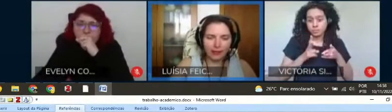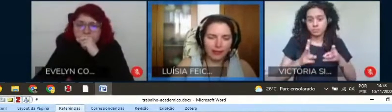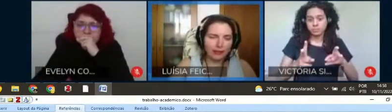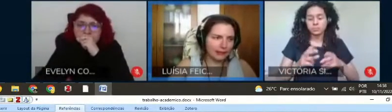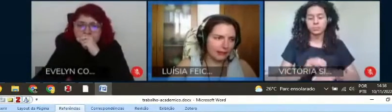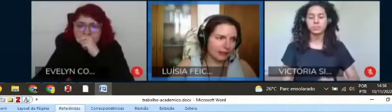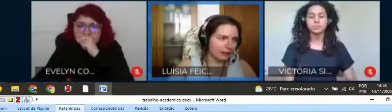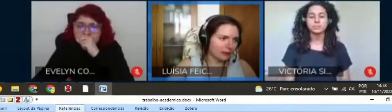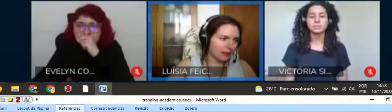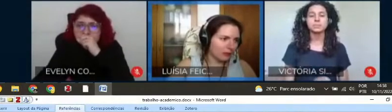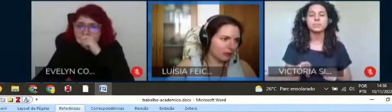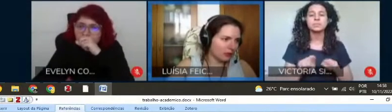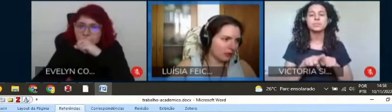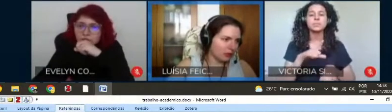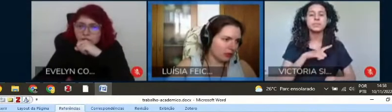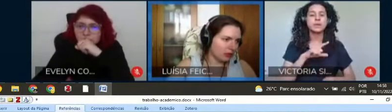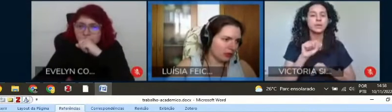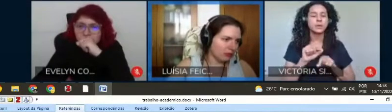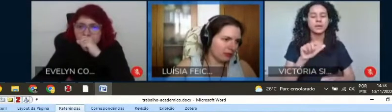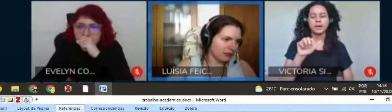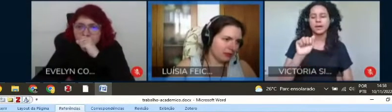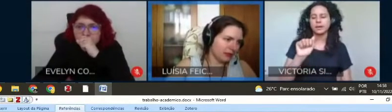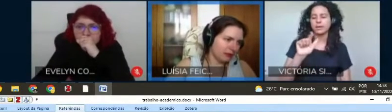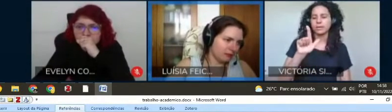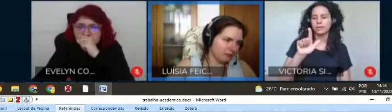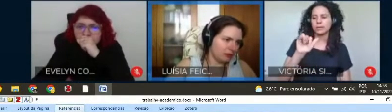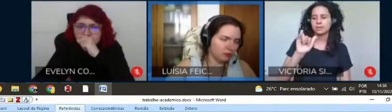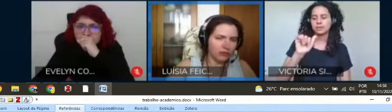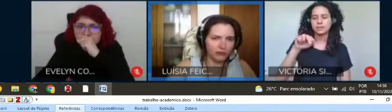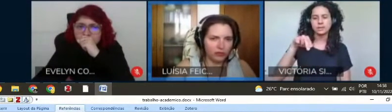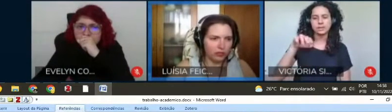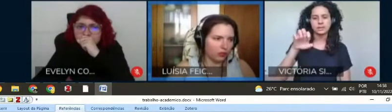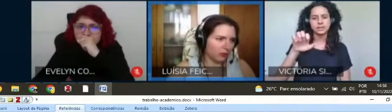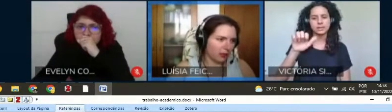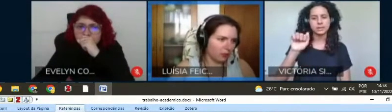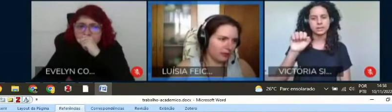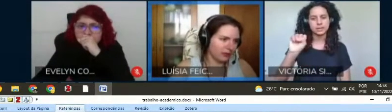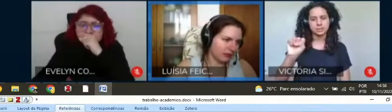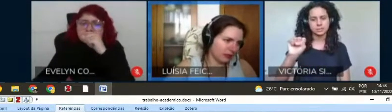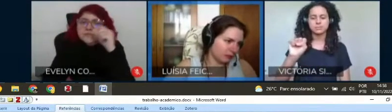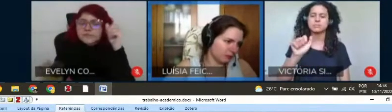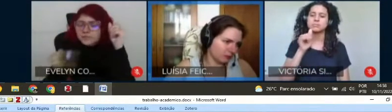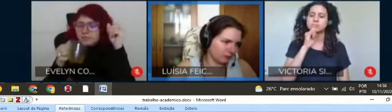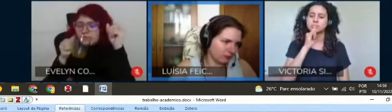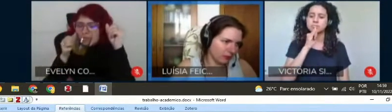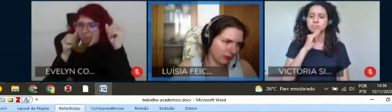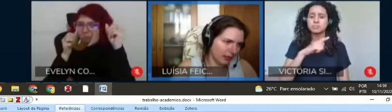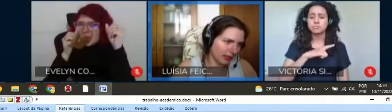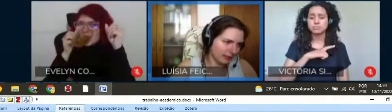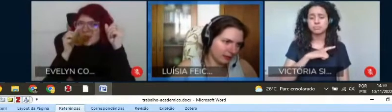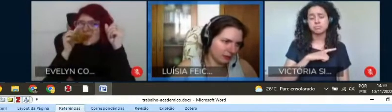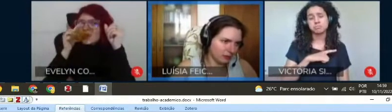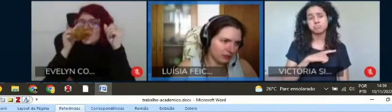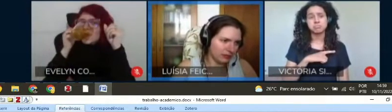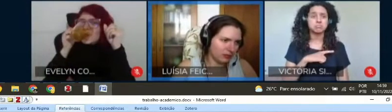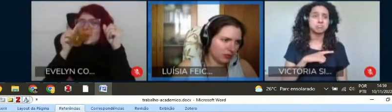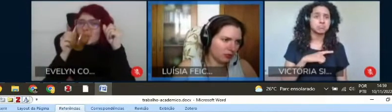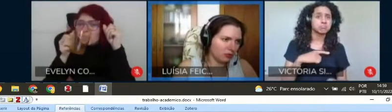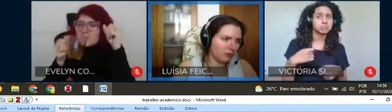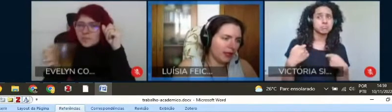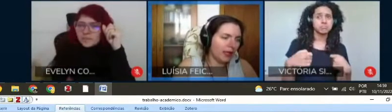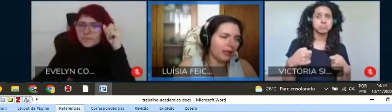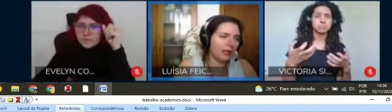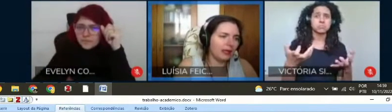alíneas. As alíneas é quando a gente precisa subdividir alguma coisa, não tem questão de